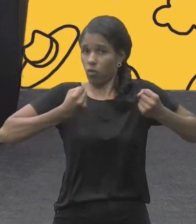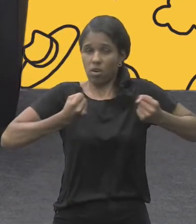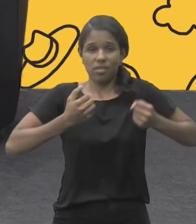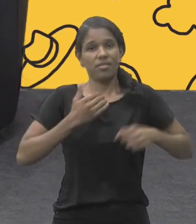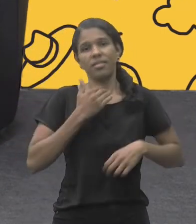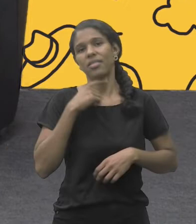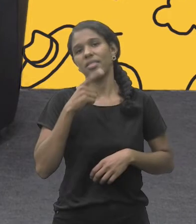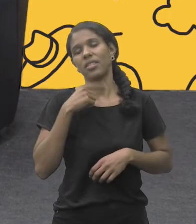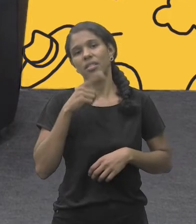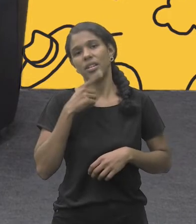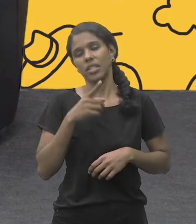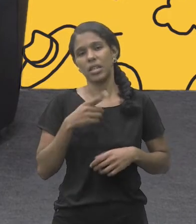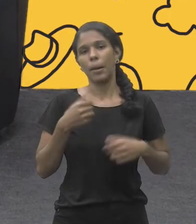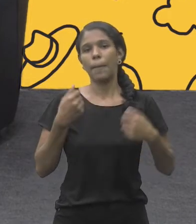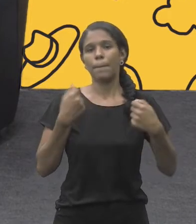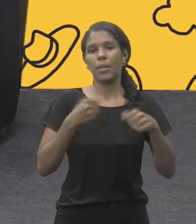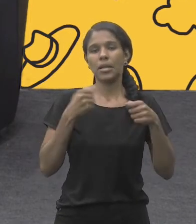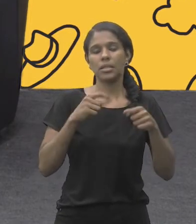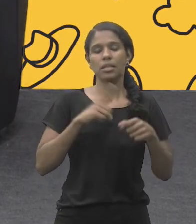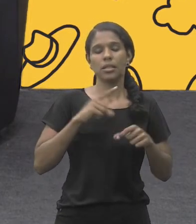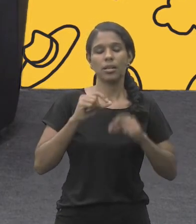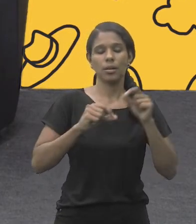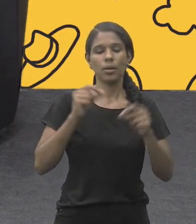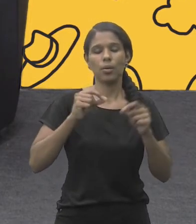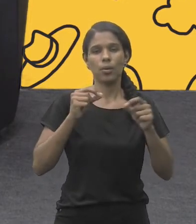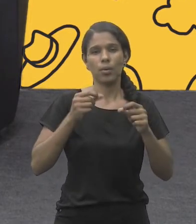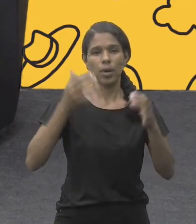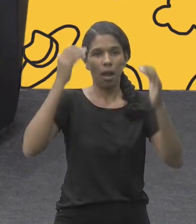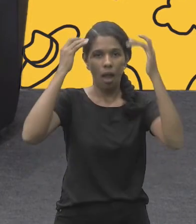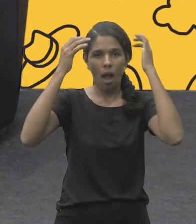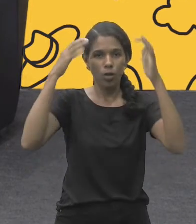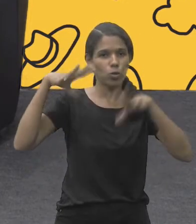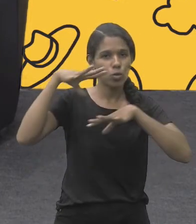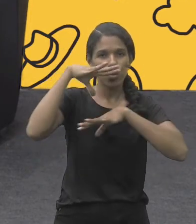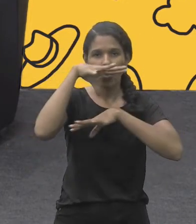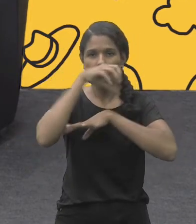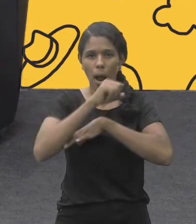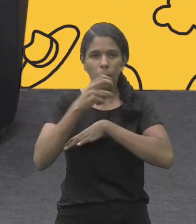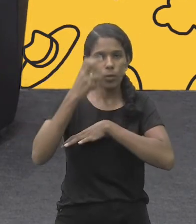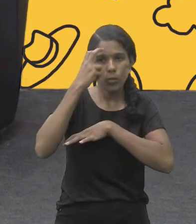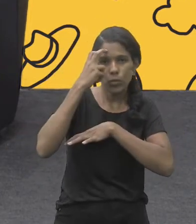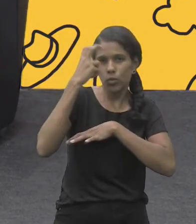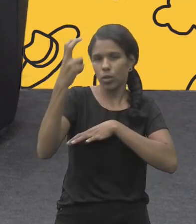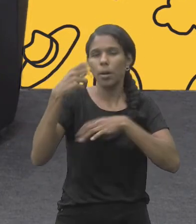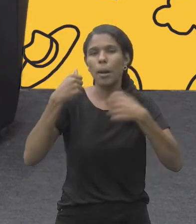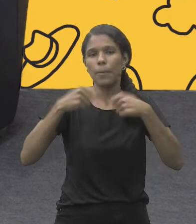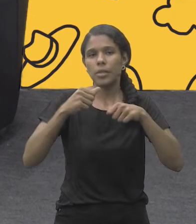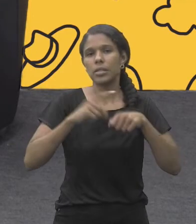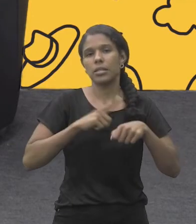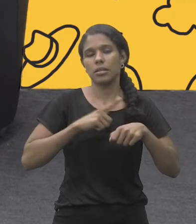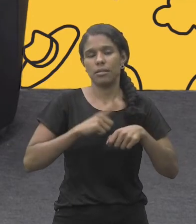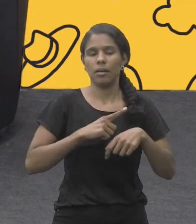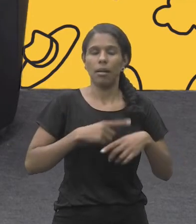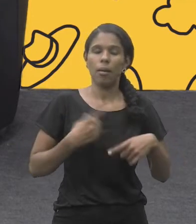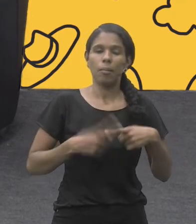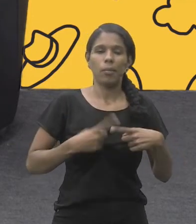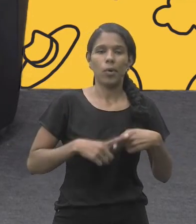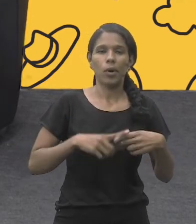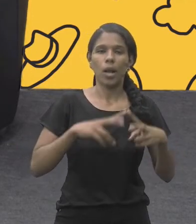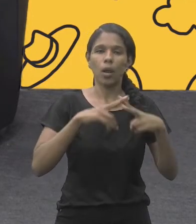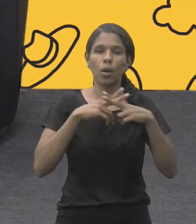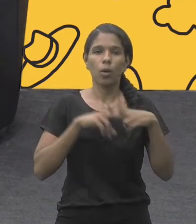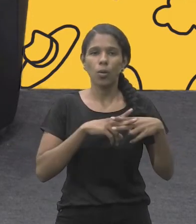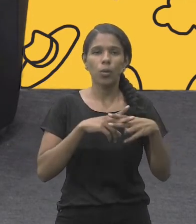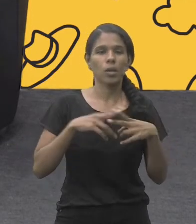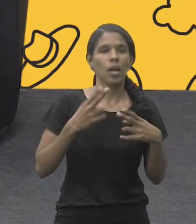adianta. Você tem que ter raciocínio rápido e inteligência. E o jiu-jitsu ele é considerado como um jogo de xadrez humano, né? Então quem ganha